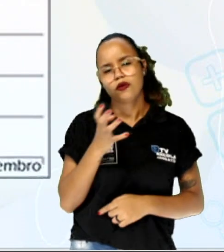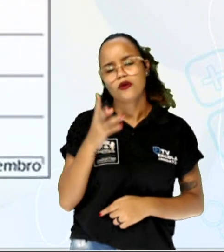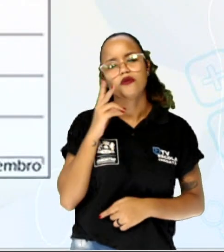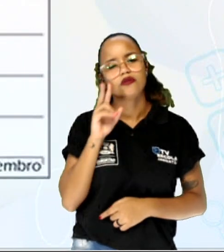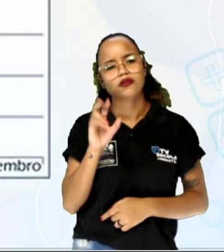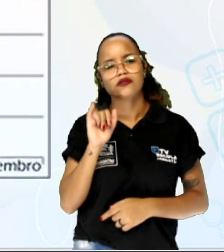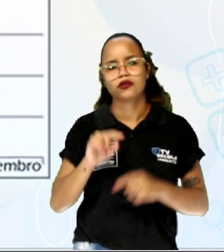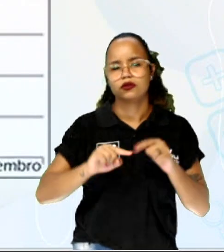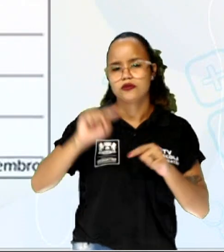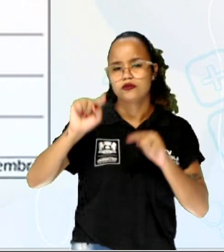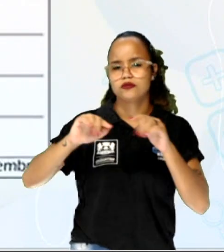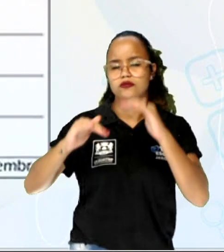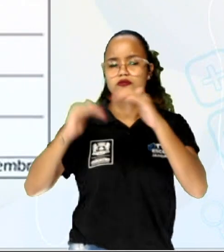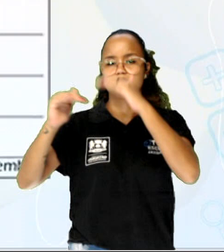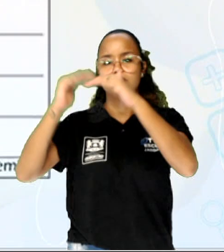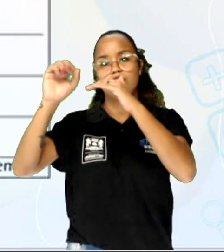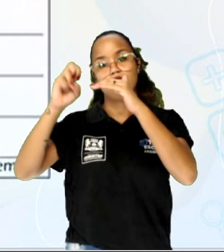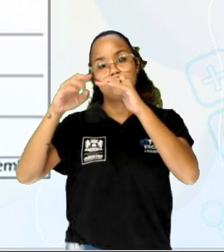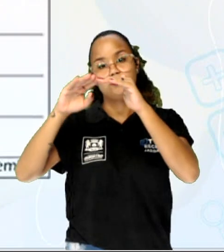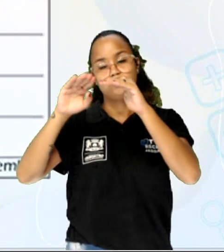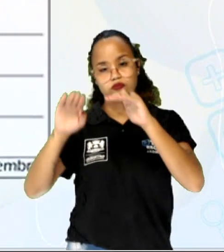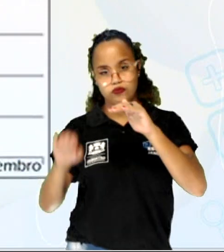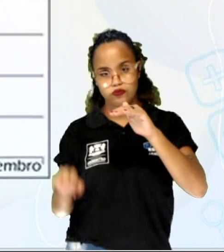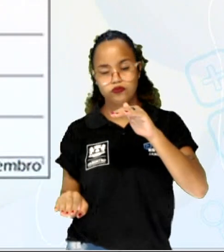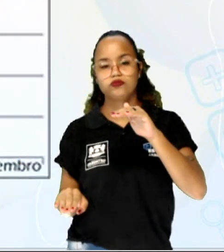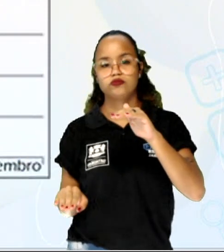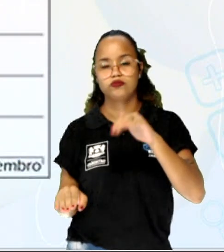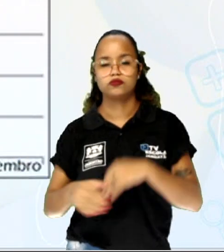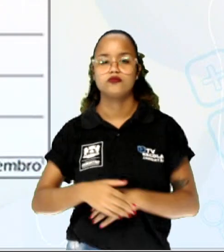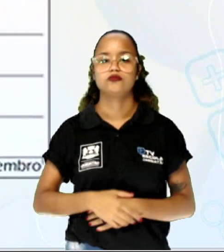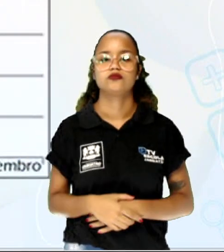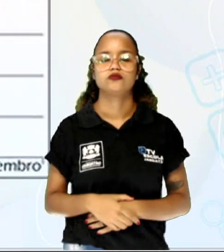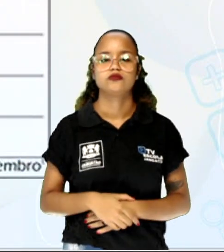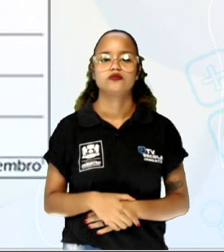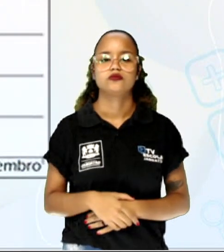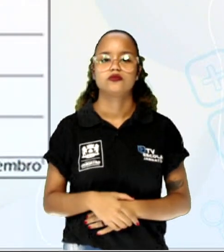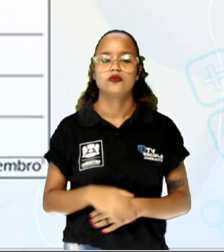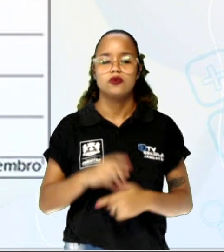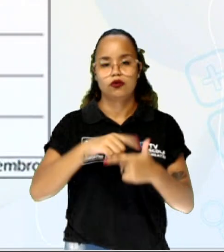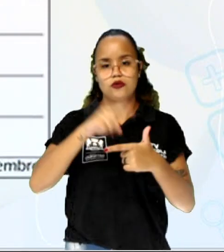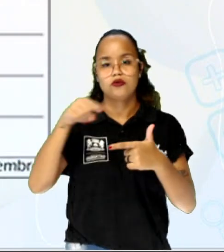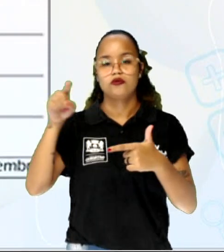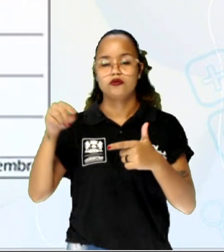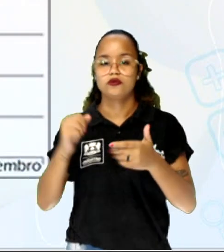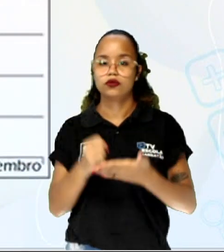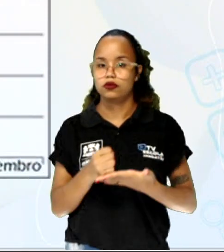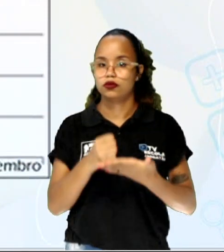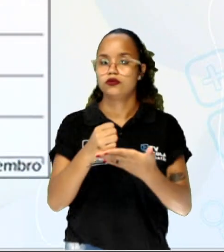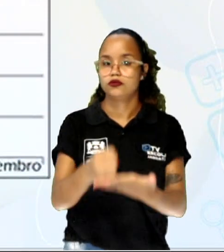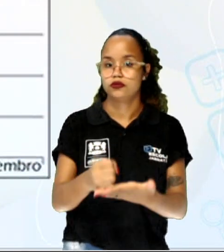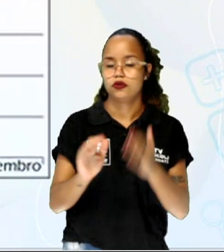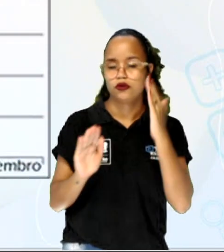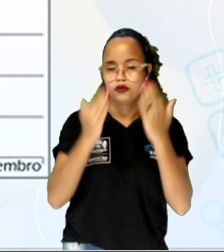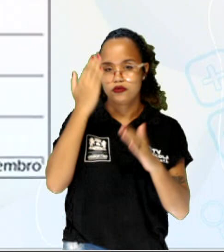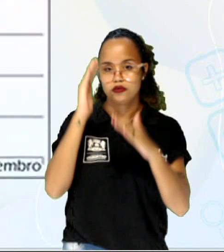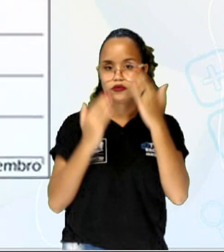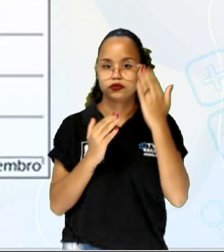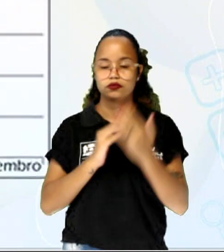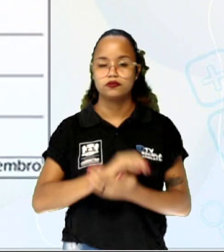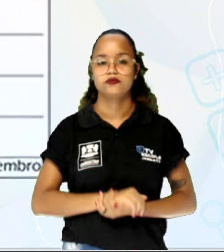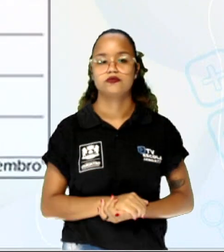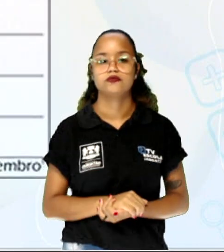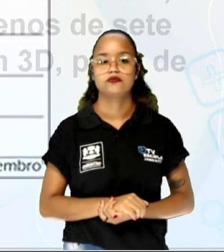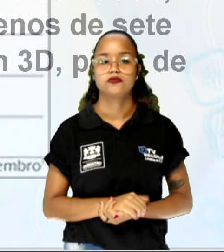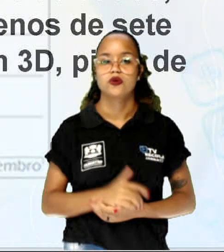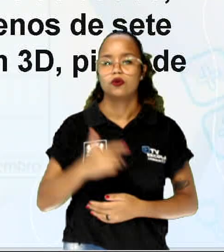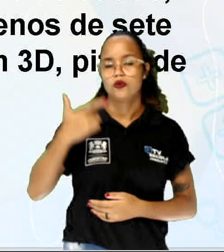está crescendo, se ele está estável, se ele está diminuindo, e o gráfico ele auxilia nessa análise.